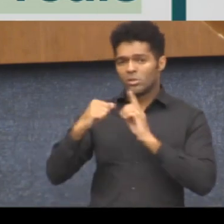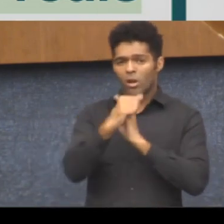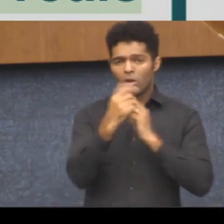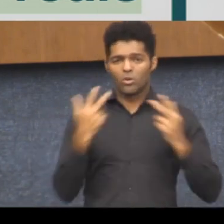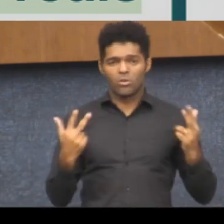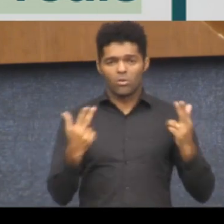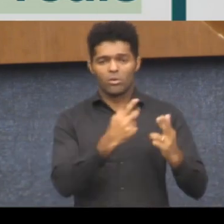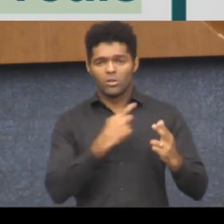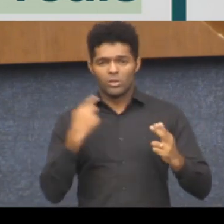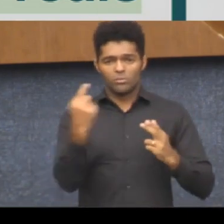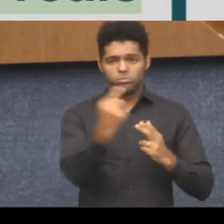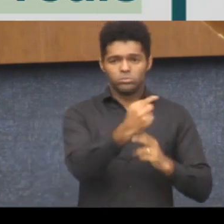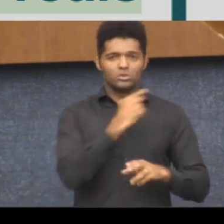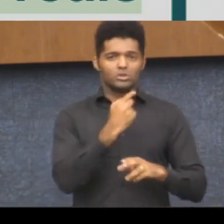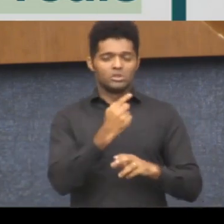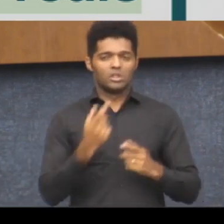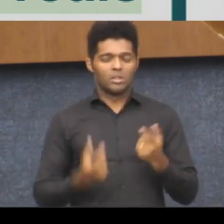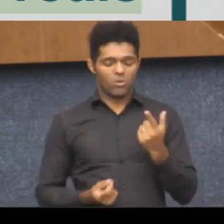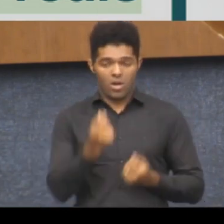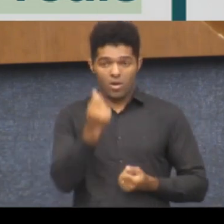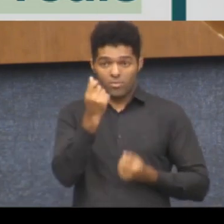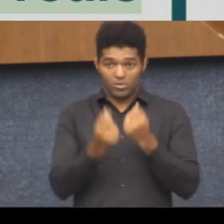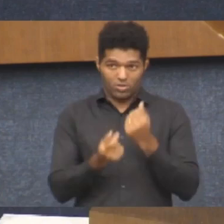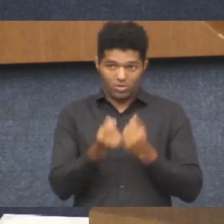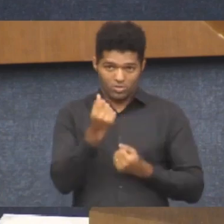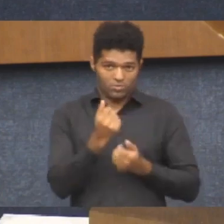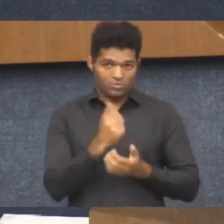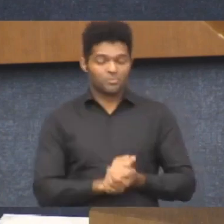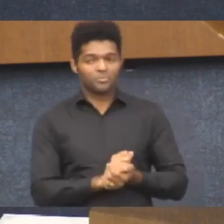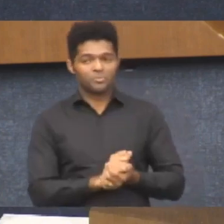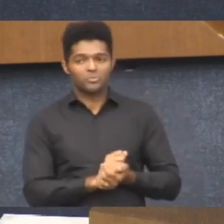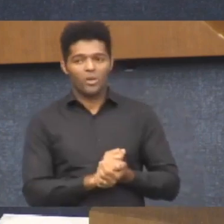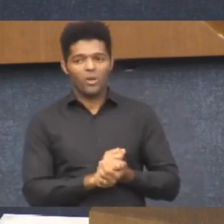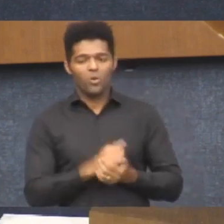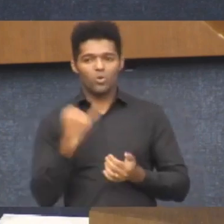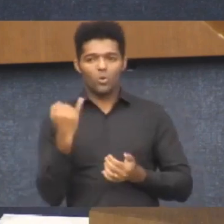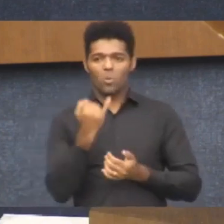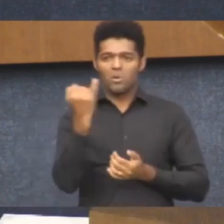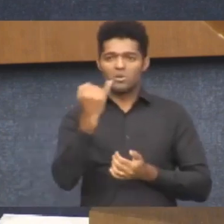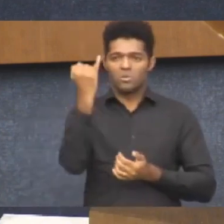nossa, capitalista, que, onde gira, eu imagino, né, Bruno, que